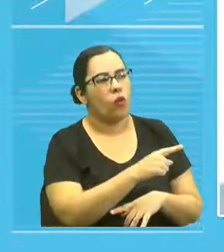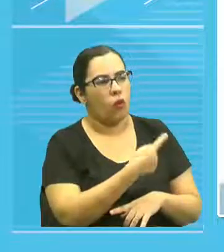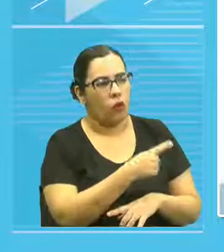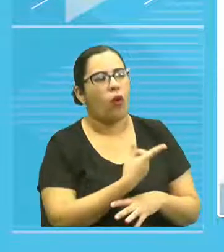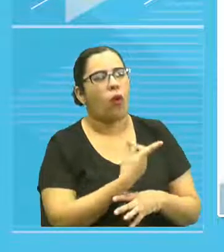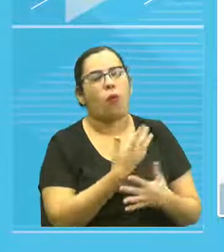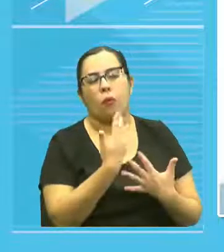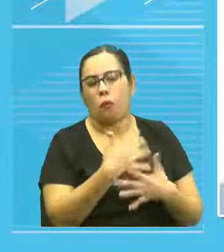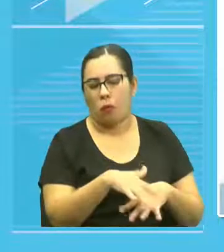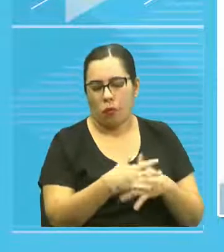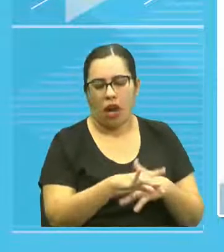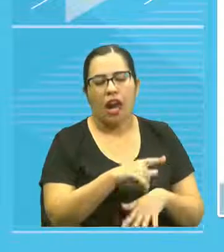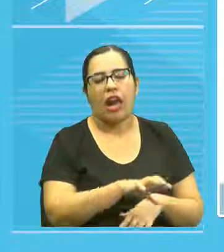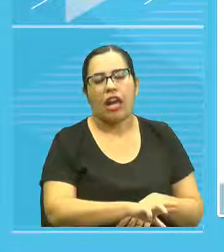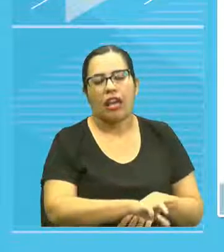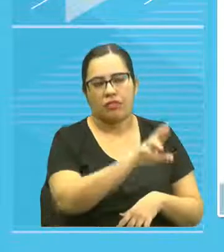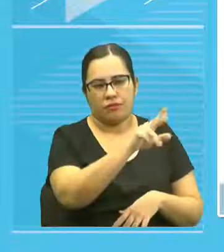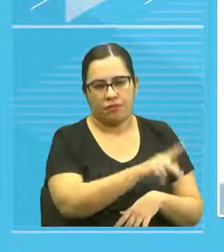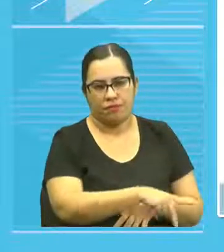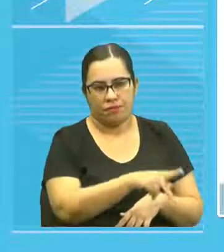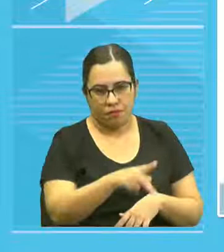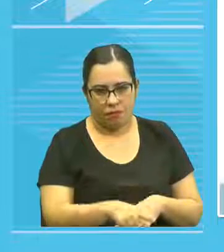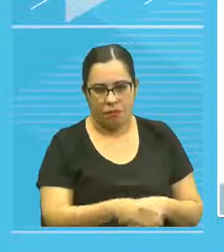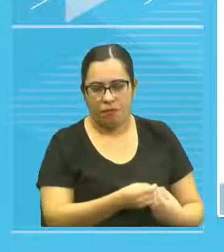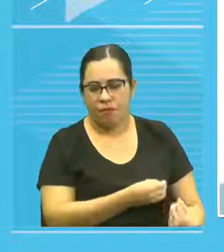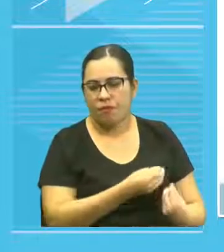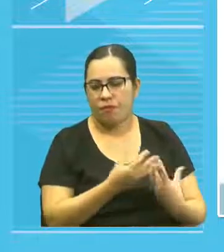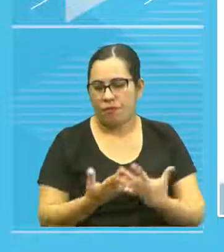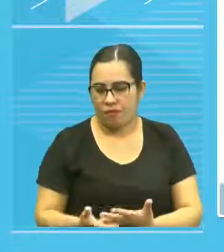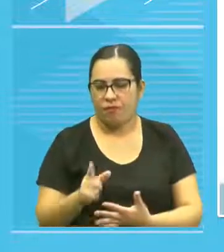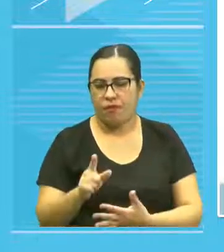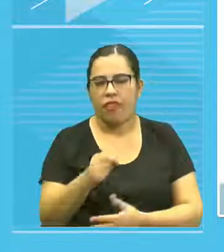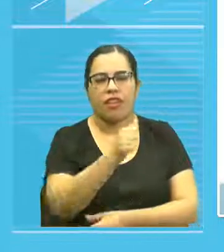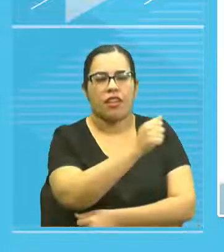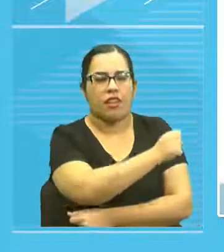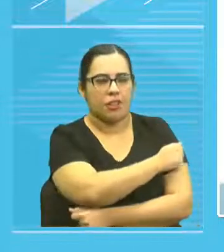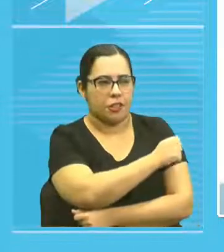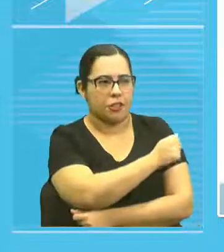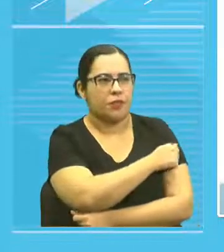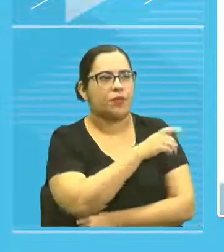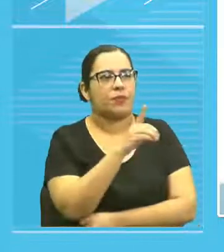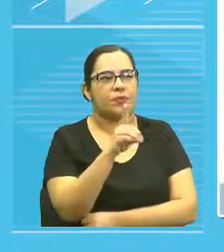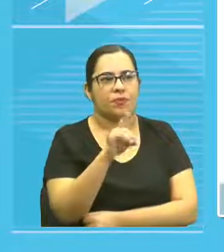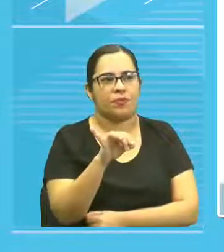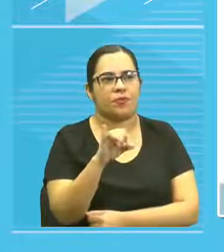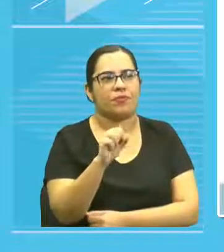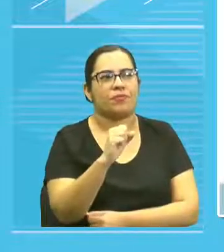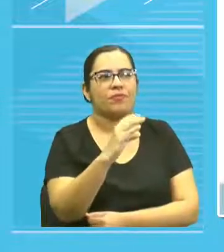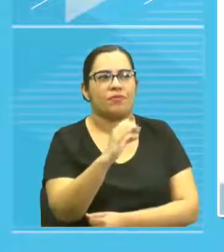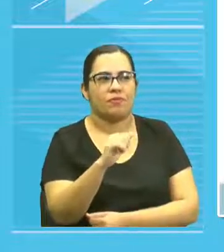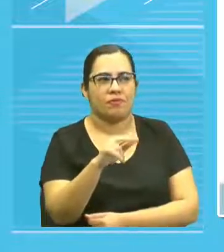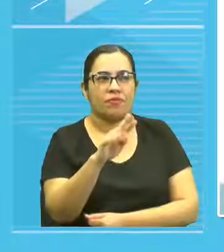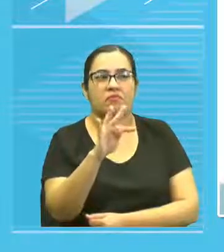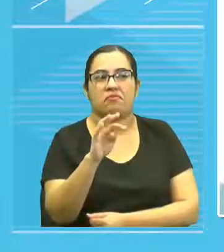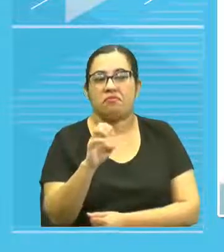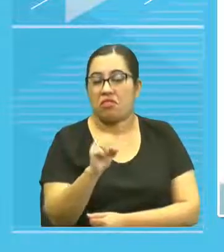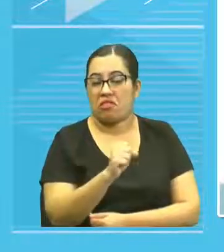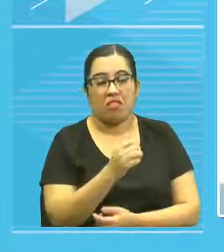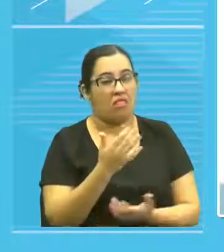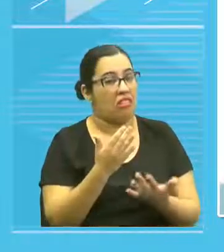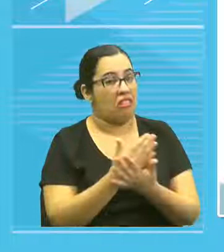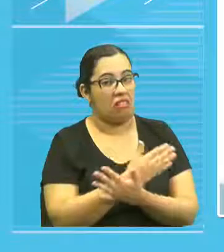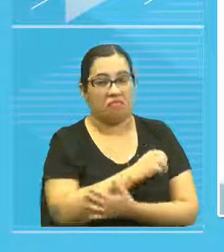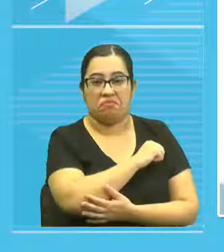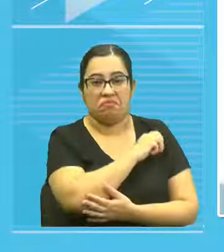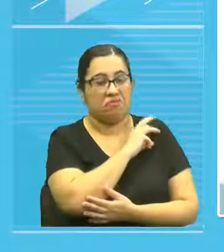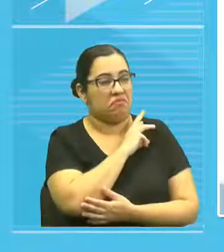aplica prova que são os professores Para quem para os alunos que são os discentes e é martelo no ensino médio que